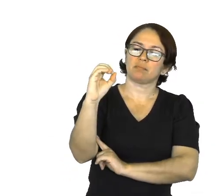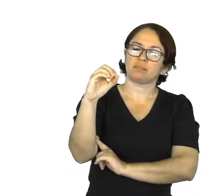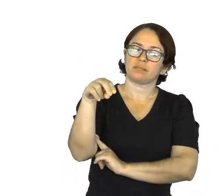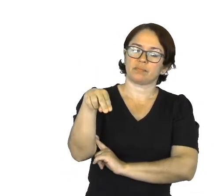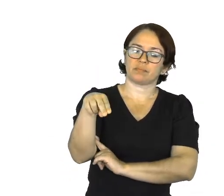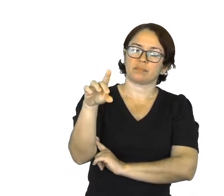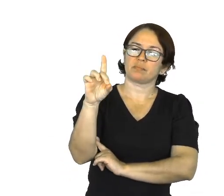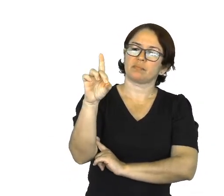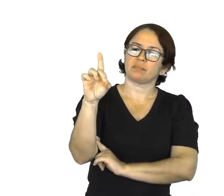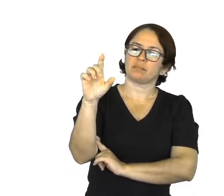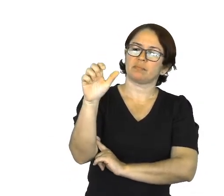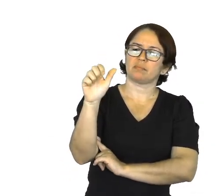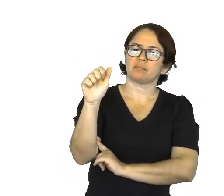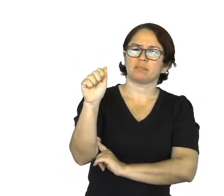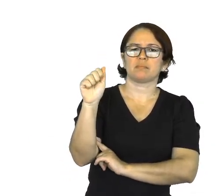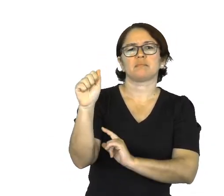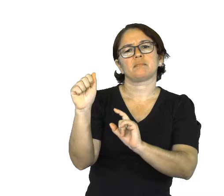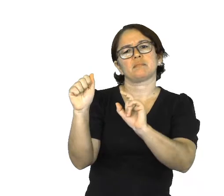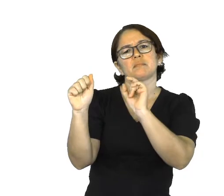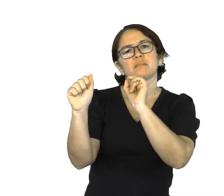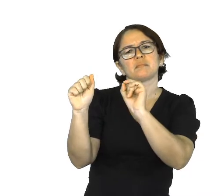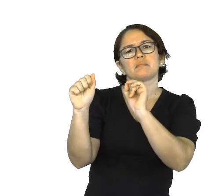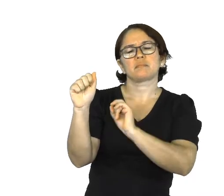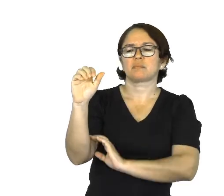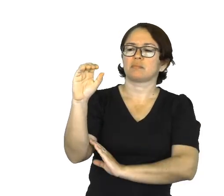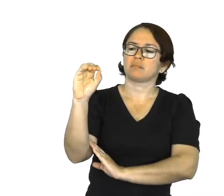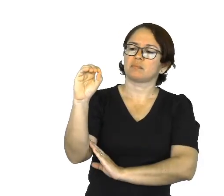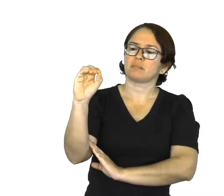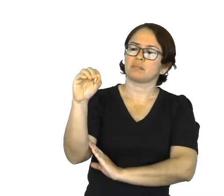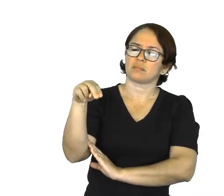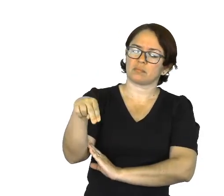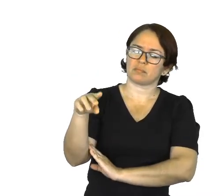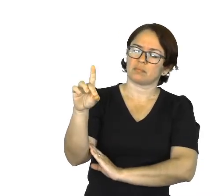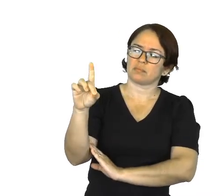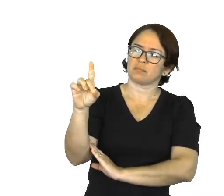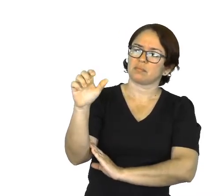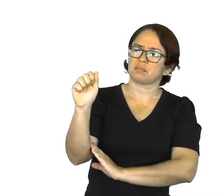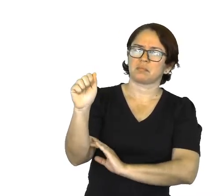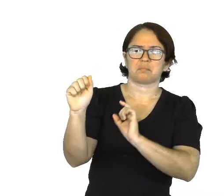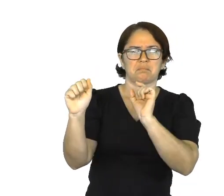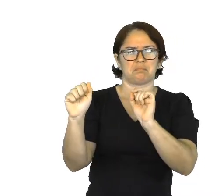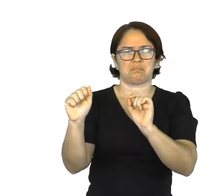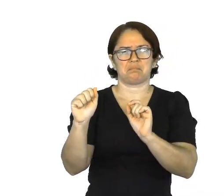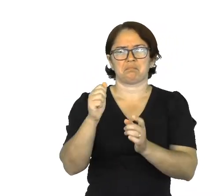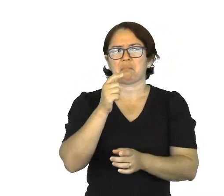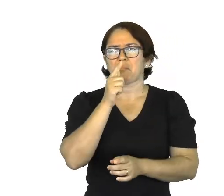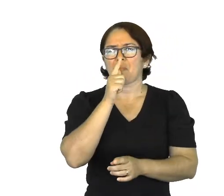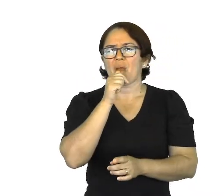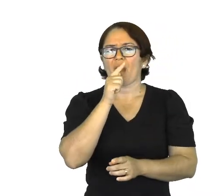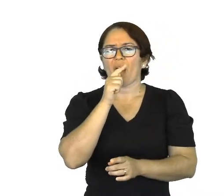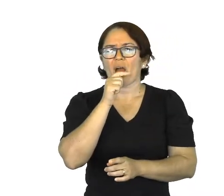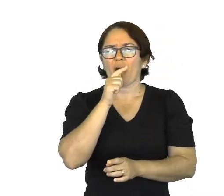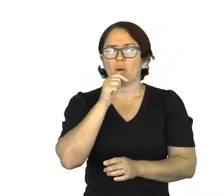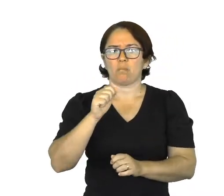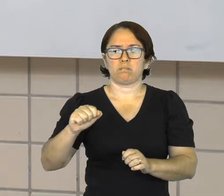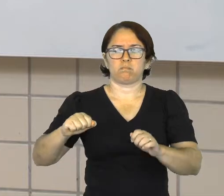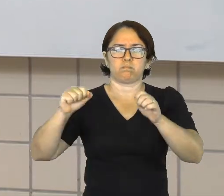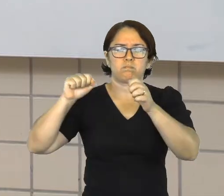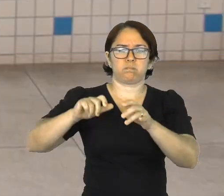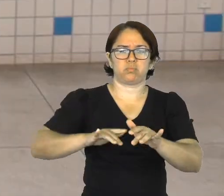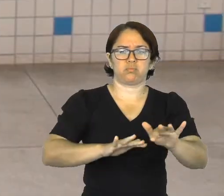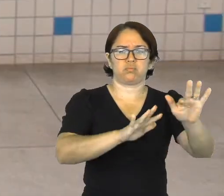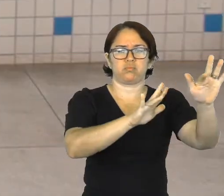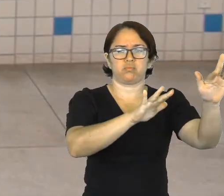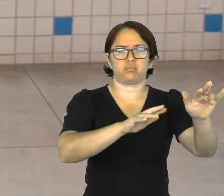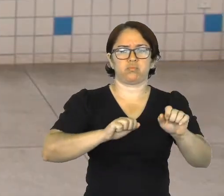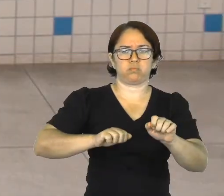tem ideia de que seria uma onda? É uma onda do mar? O que é uma onda? Uma onda... O que é uma onda no